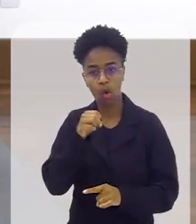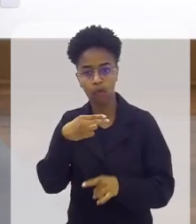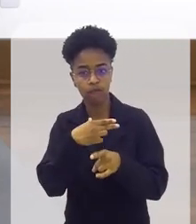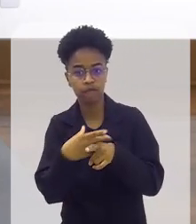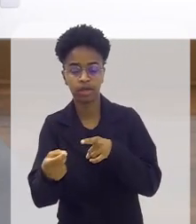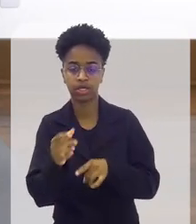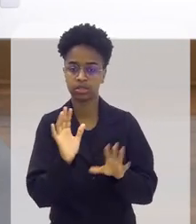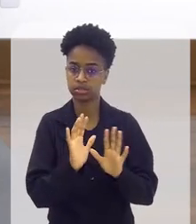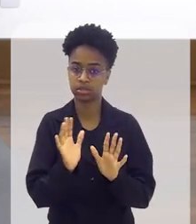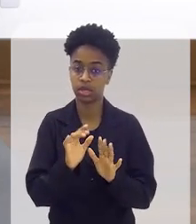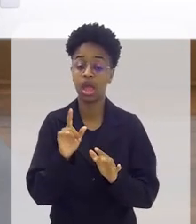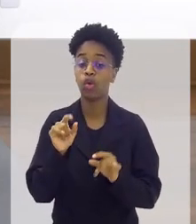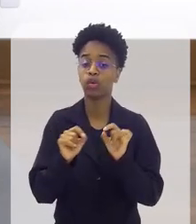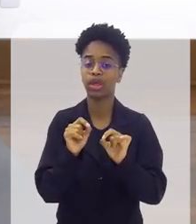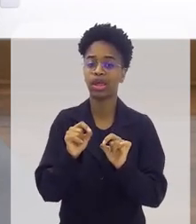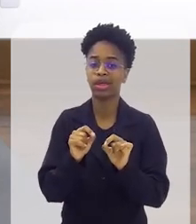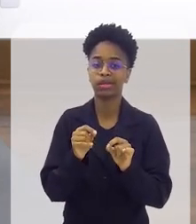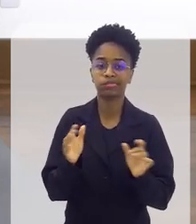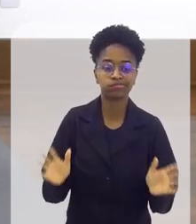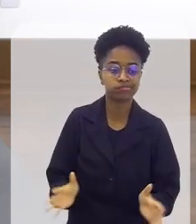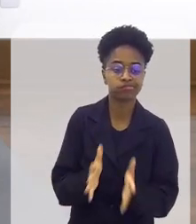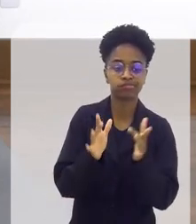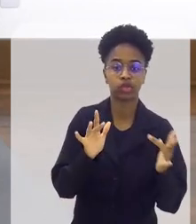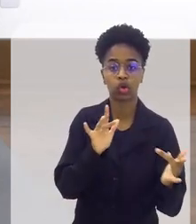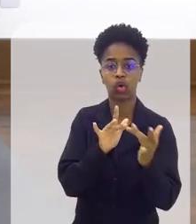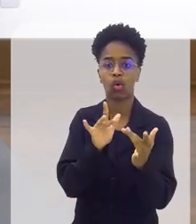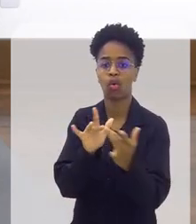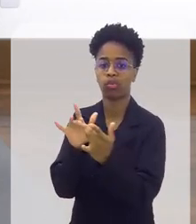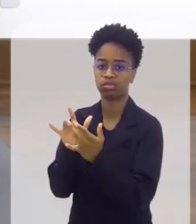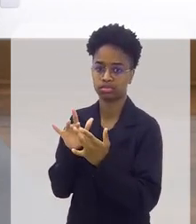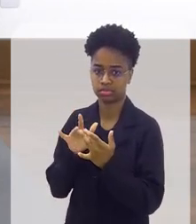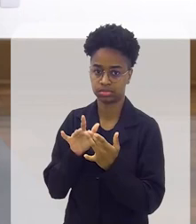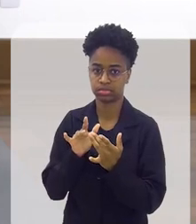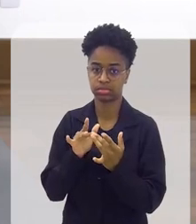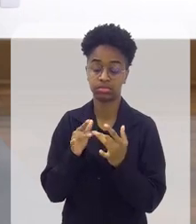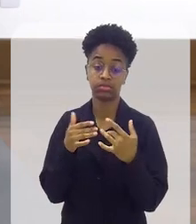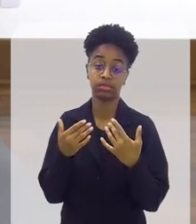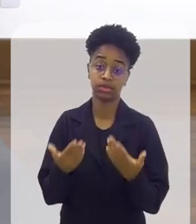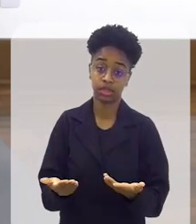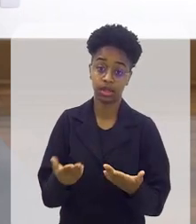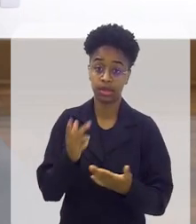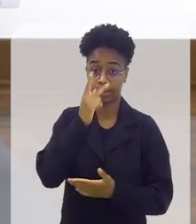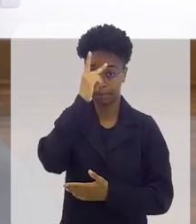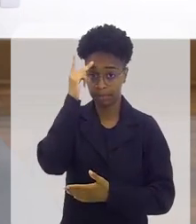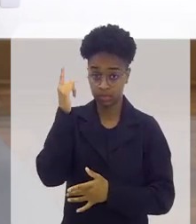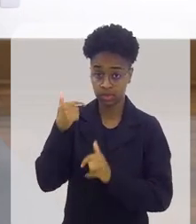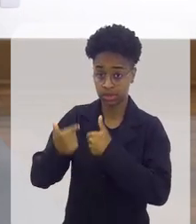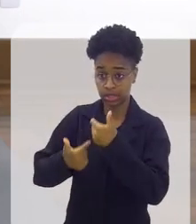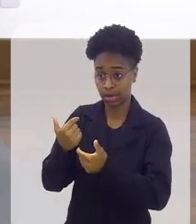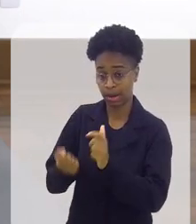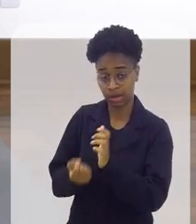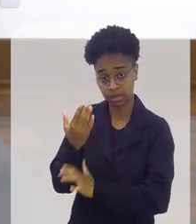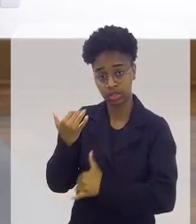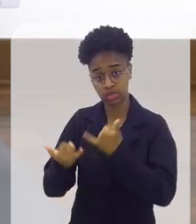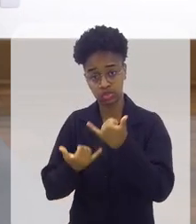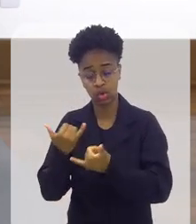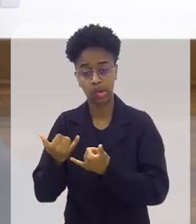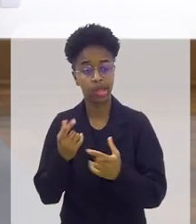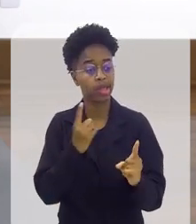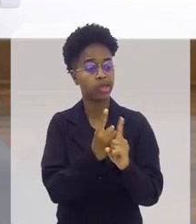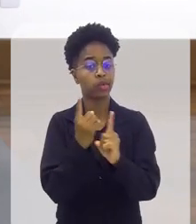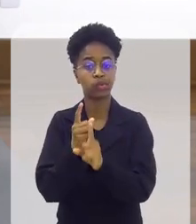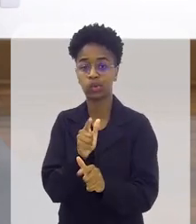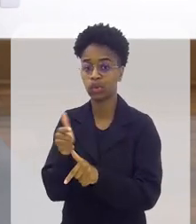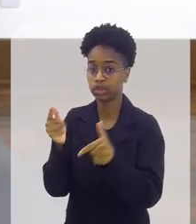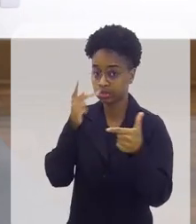aquele evento, é fazer a comunidade se conectar. Então, os desenvolvedores, eles encontram